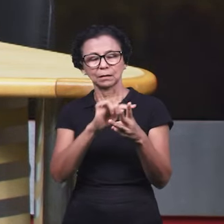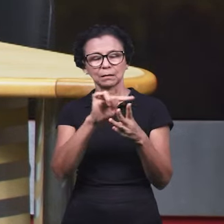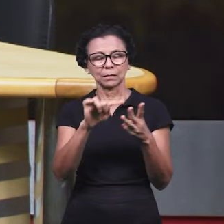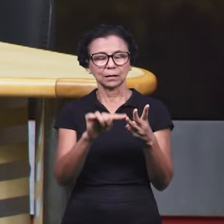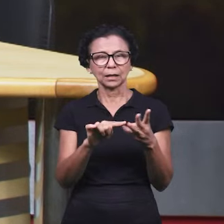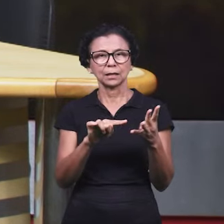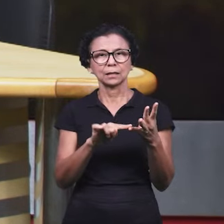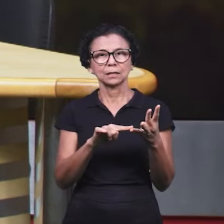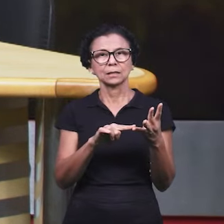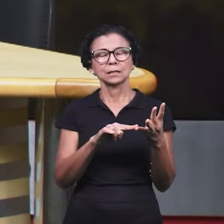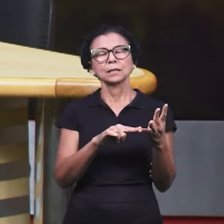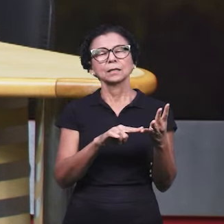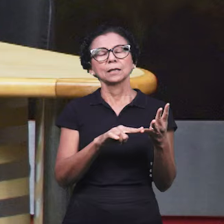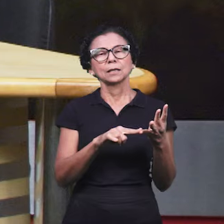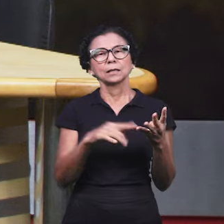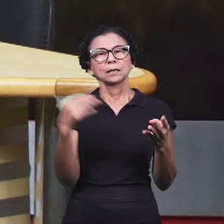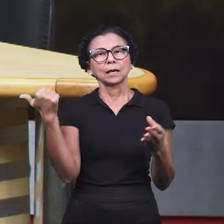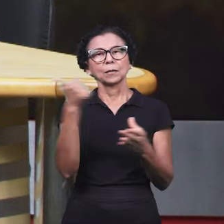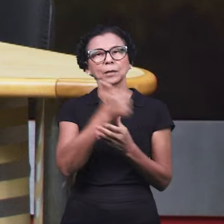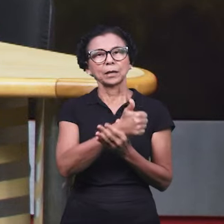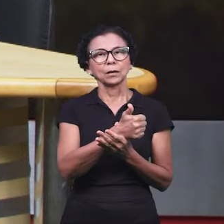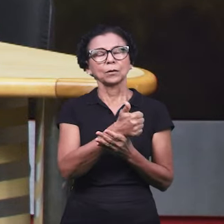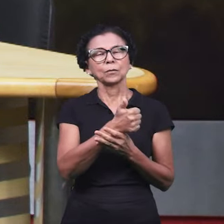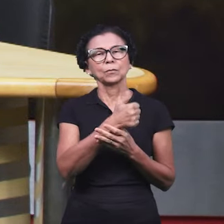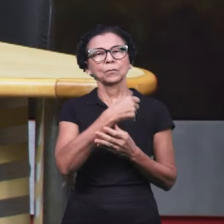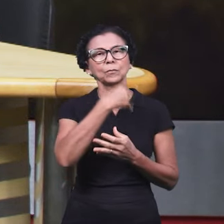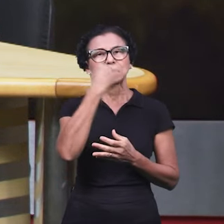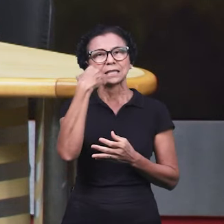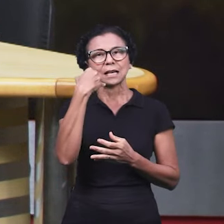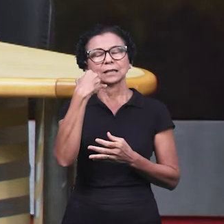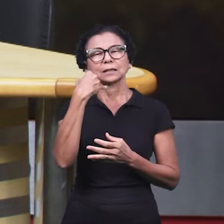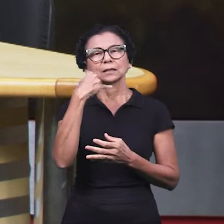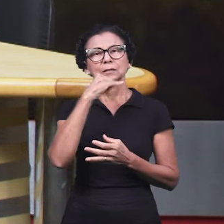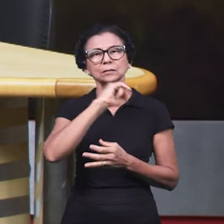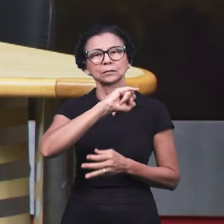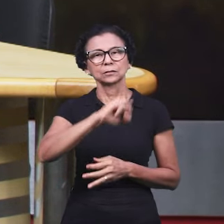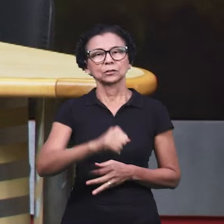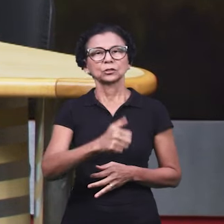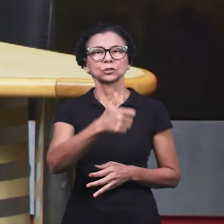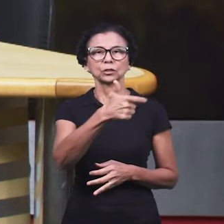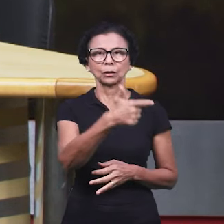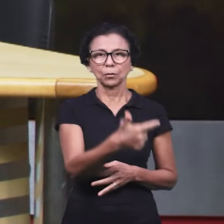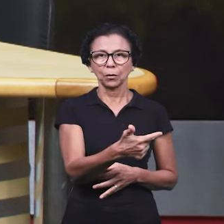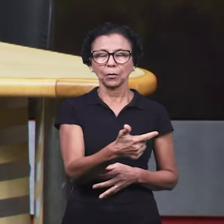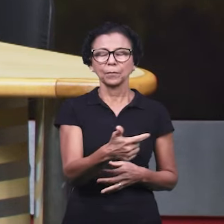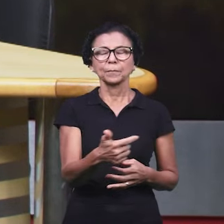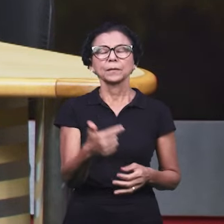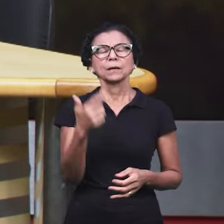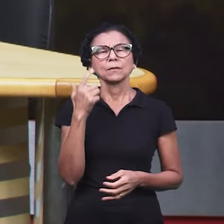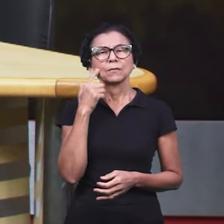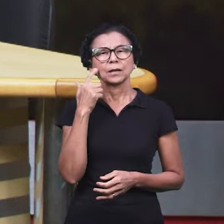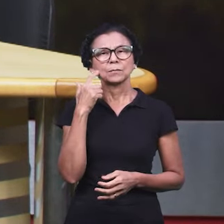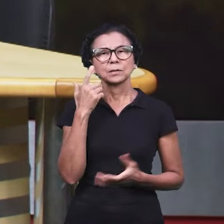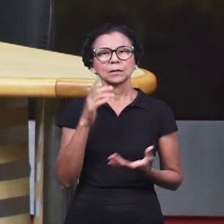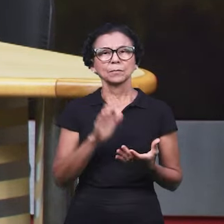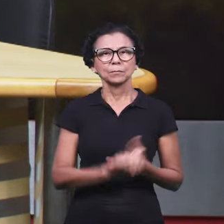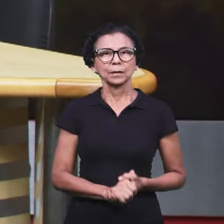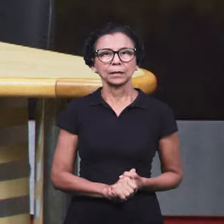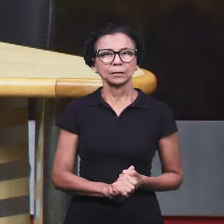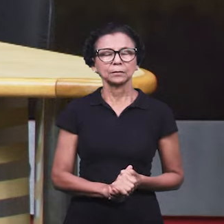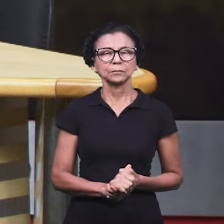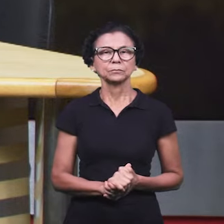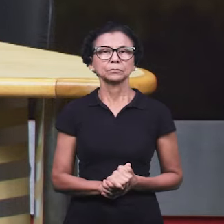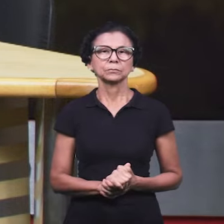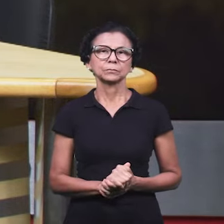Abraão Isaque Jacó né e toda a sequência nós temos uma experiência familiar na vida de José muito